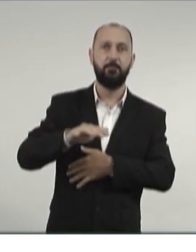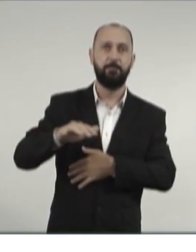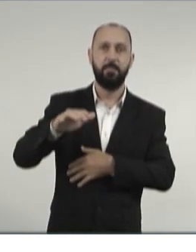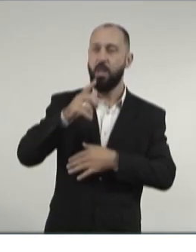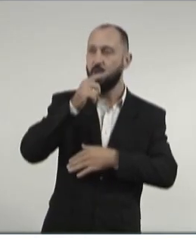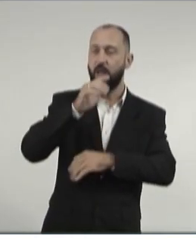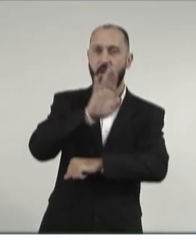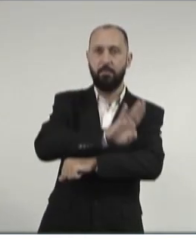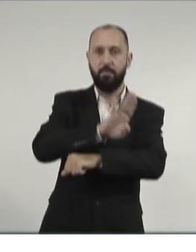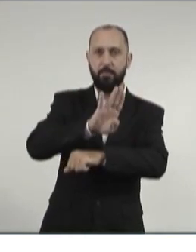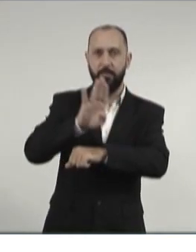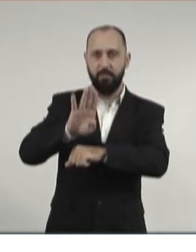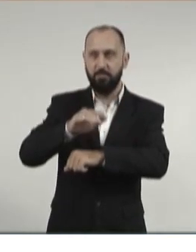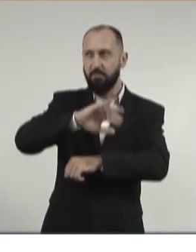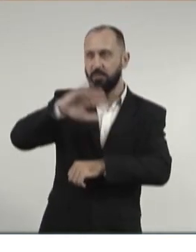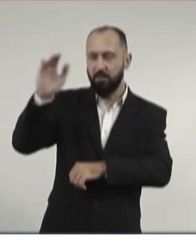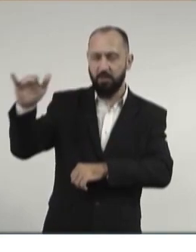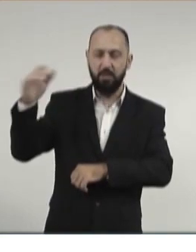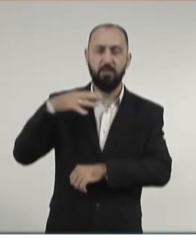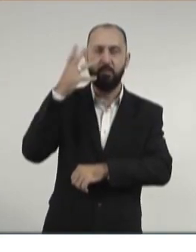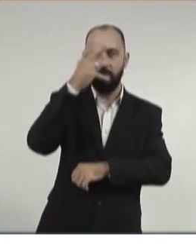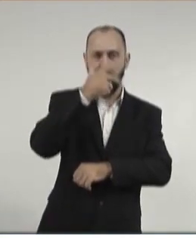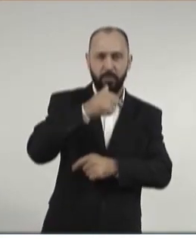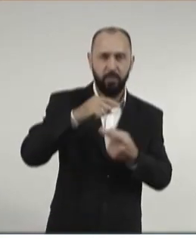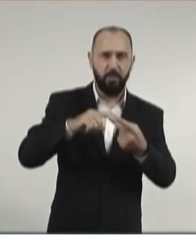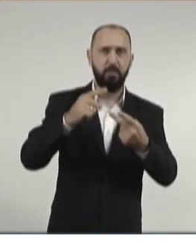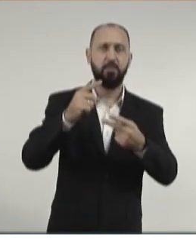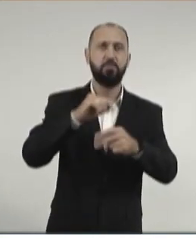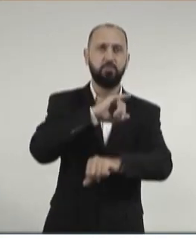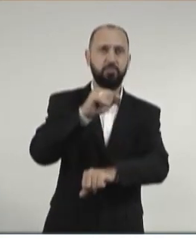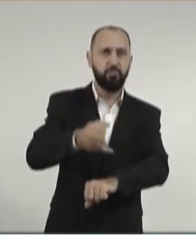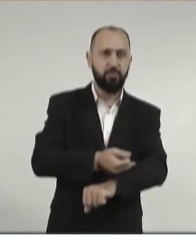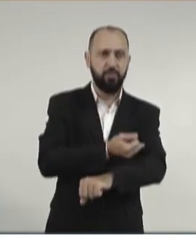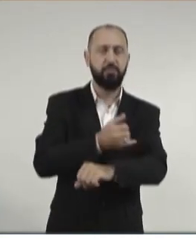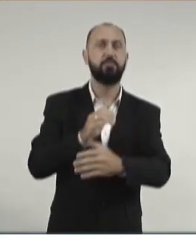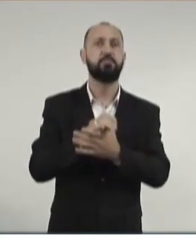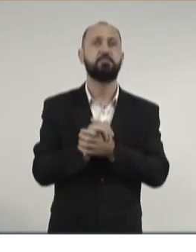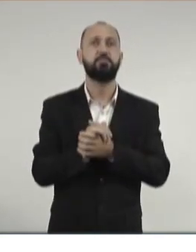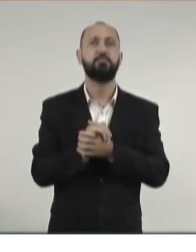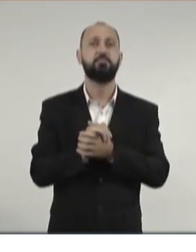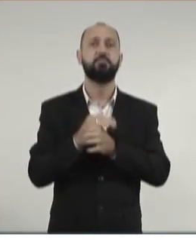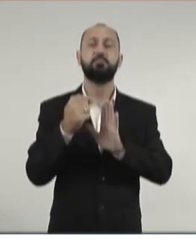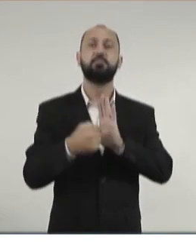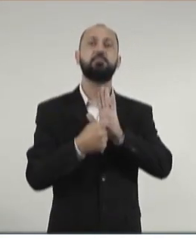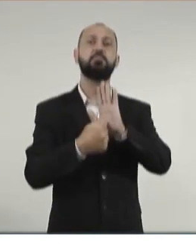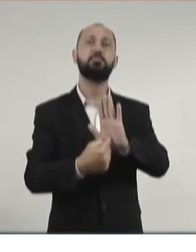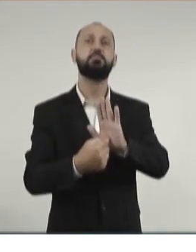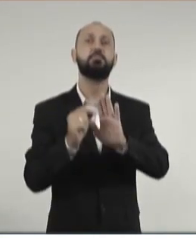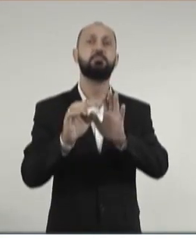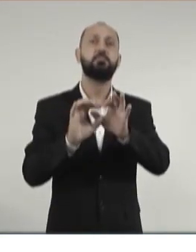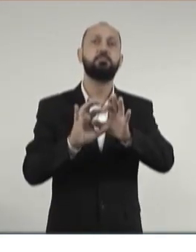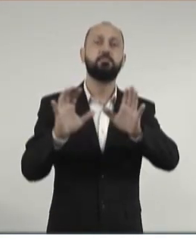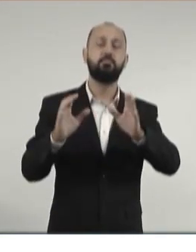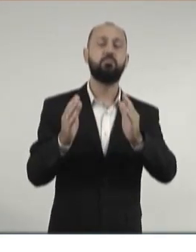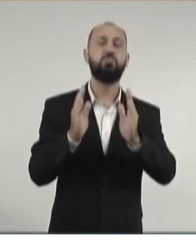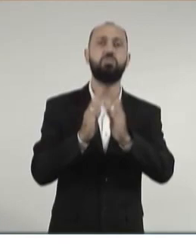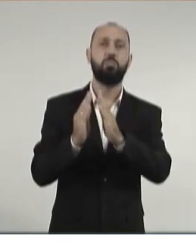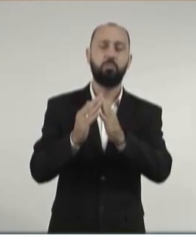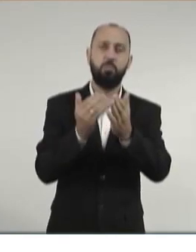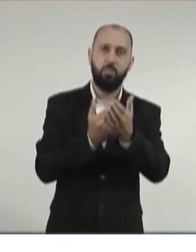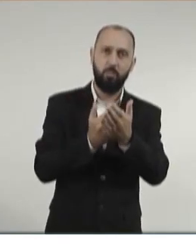Serra da Bodoquena, né? Bonito, Jardim, Bodoquena. E trazer aqui para o senhor e colocar à disposição da casa,